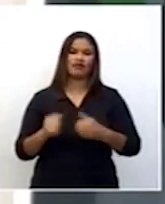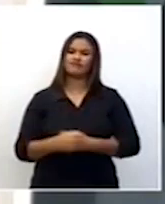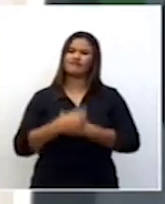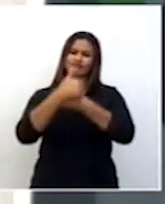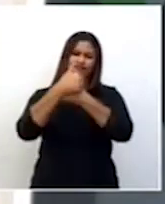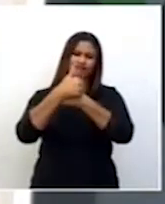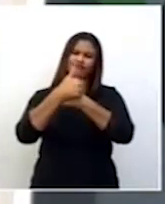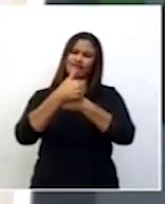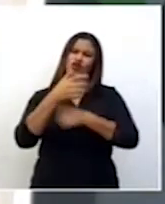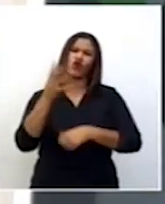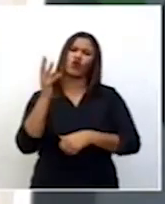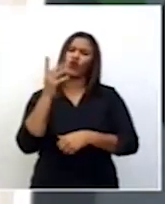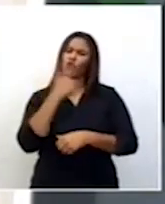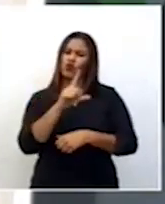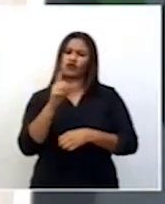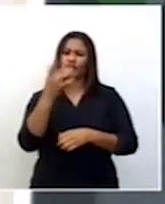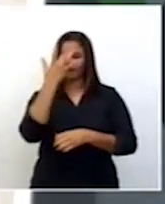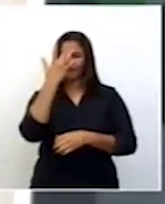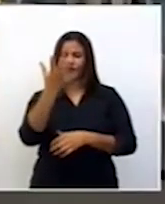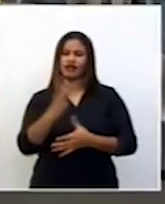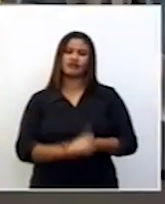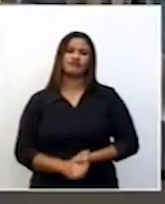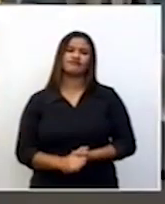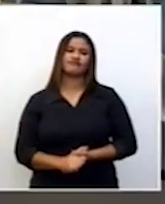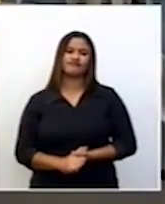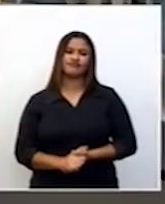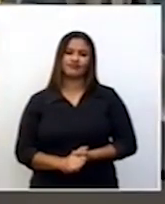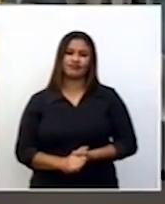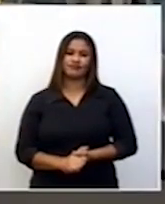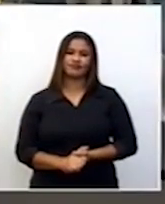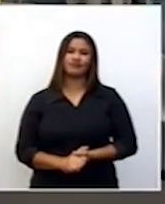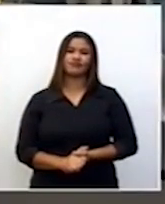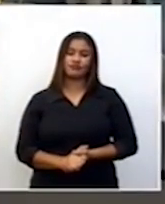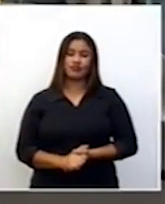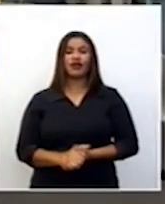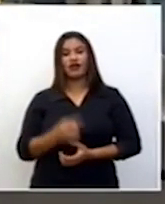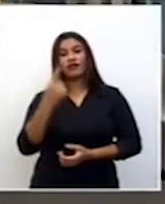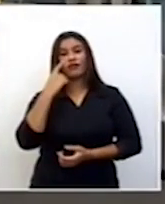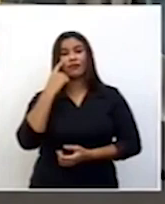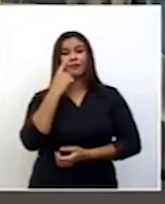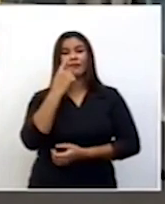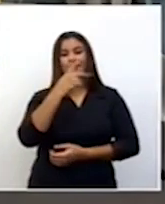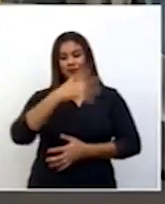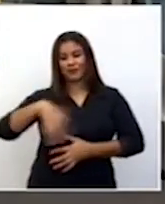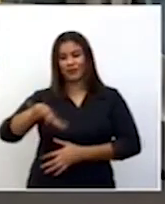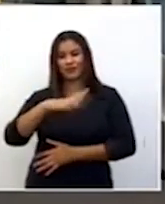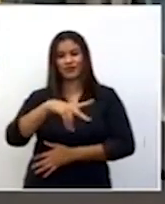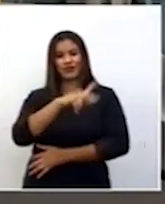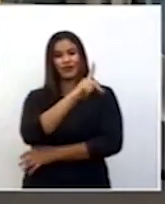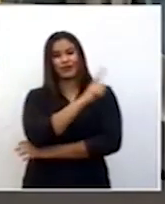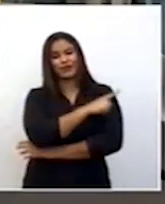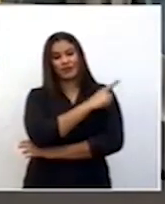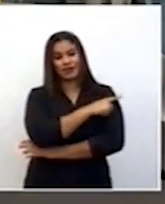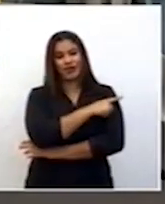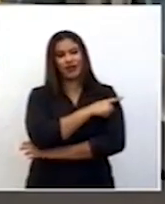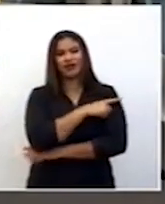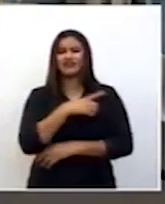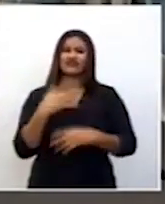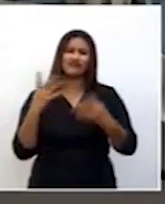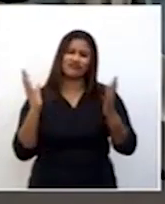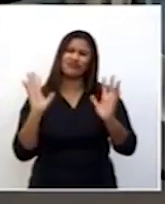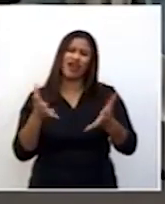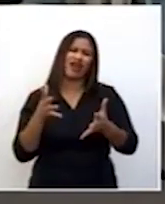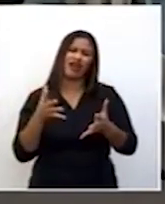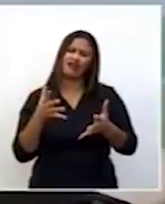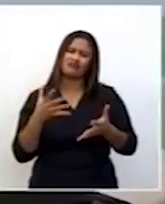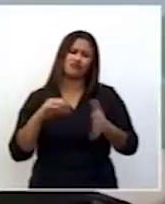tenho certeza que vocês vão tirar de letra, né, Marcelo? Sim, né? O pessoal da primeira série aí já está acostumado com esses termos, né? Potência, né? Nada,